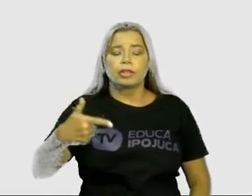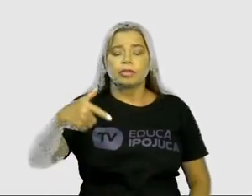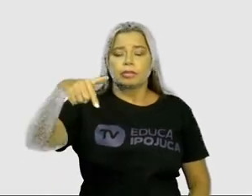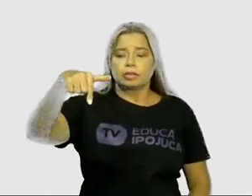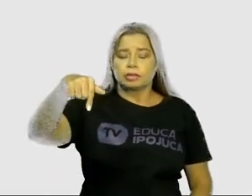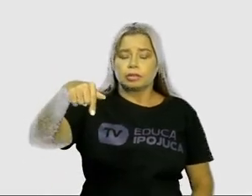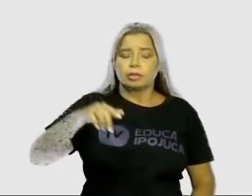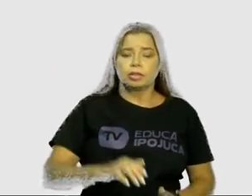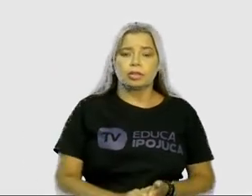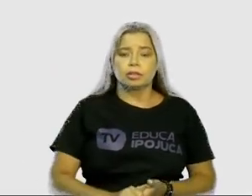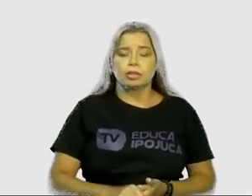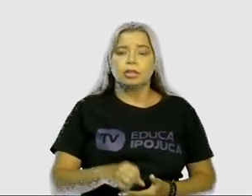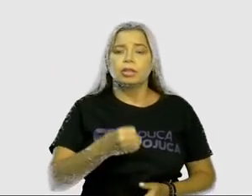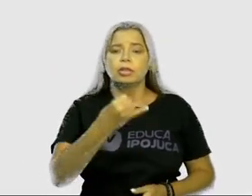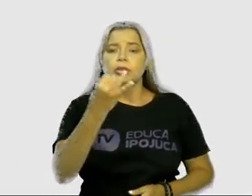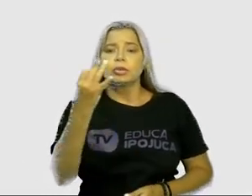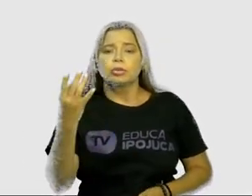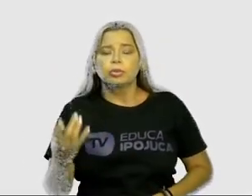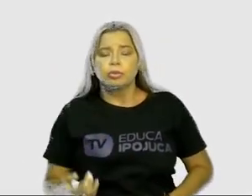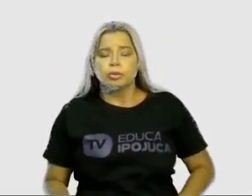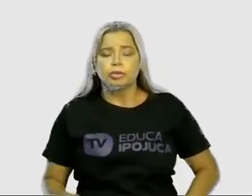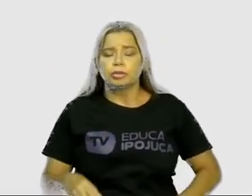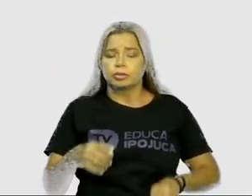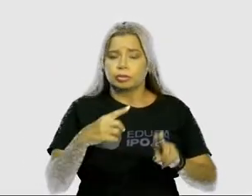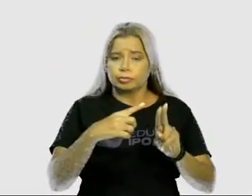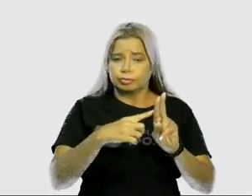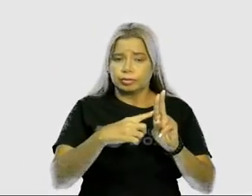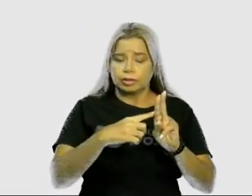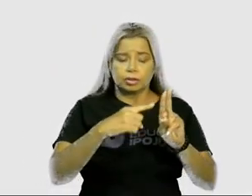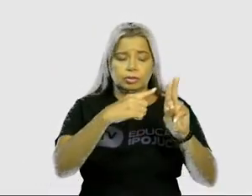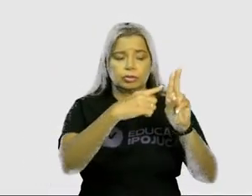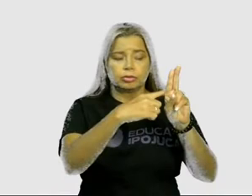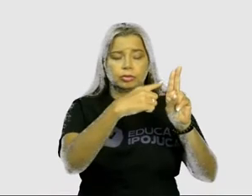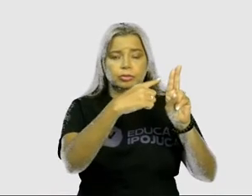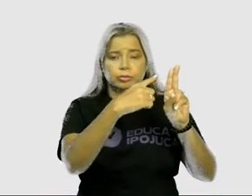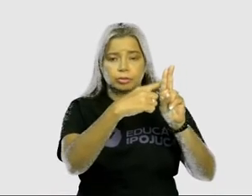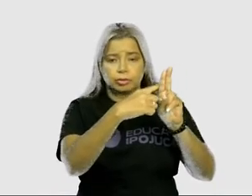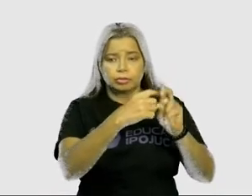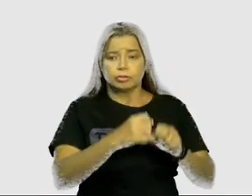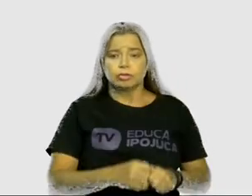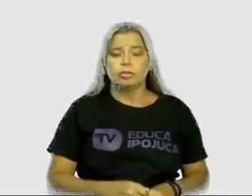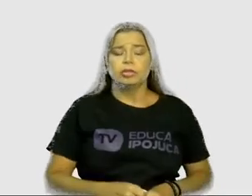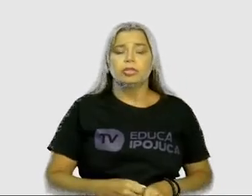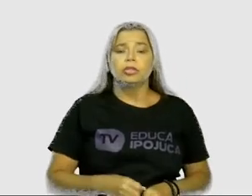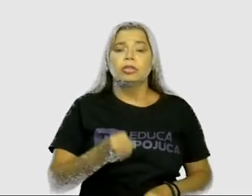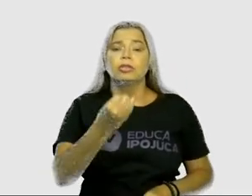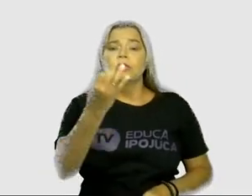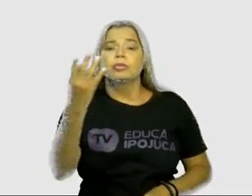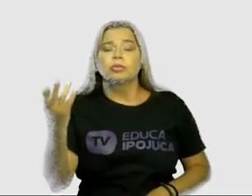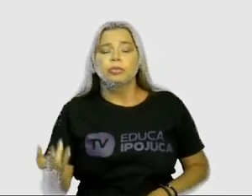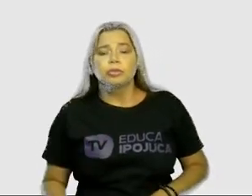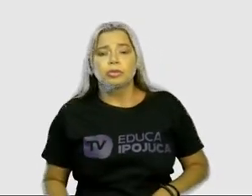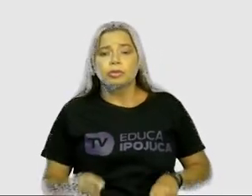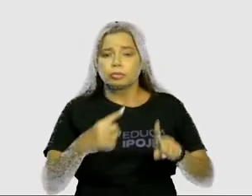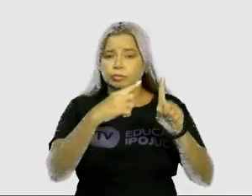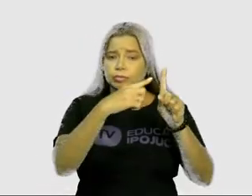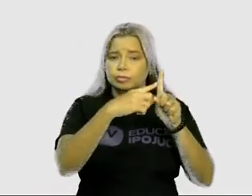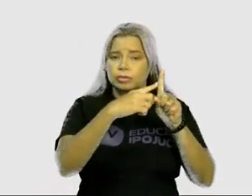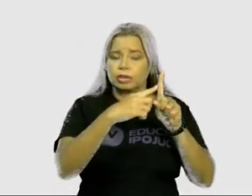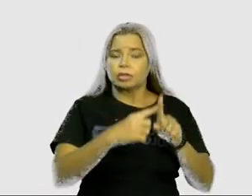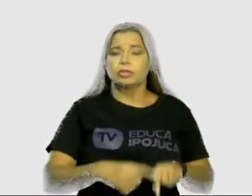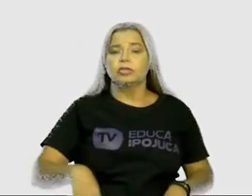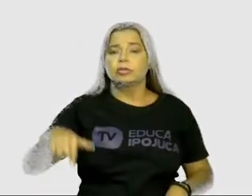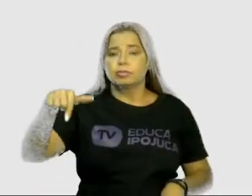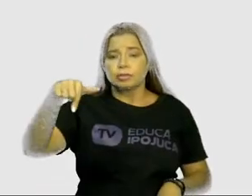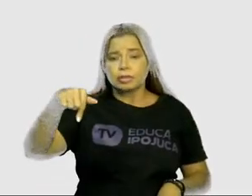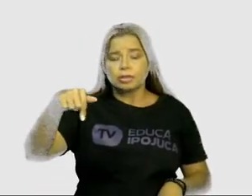quantas dezenas? 2 dezenas. E quantas unidades? 7 unidades. Somando 2 dezenas e 7